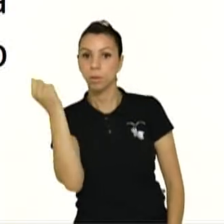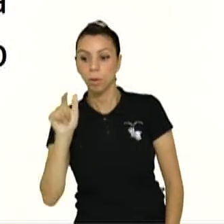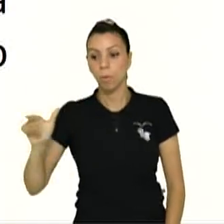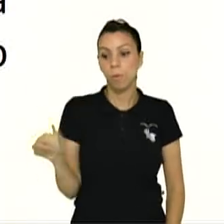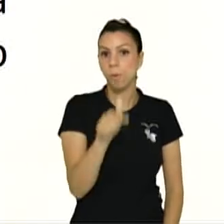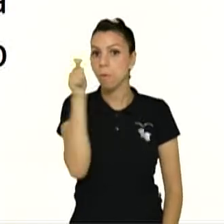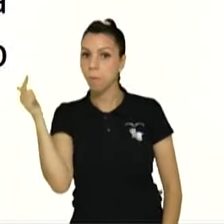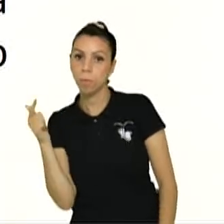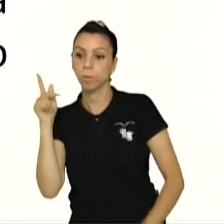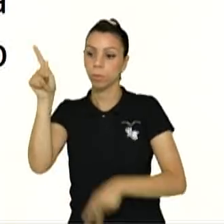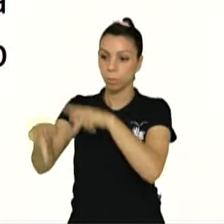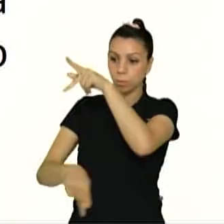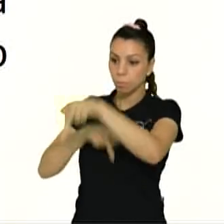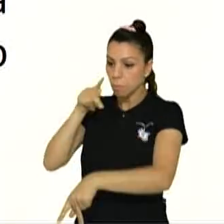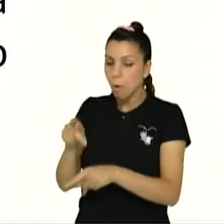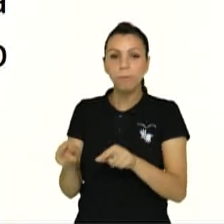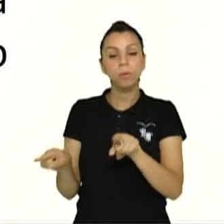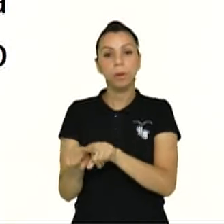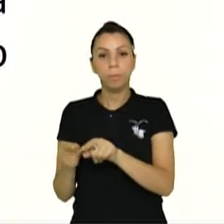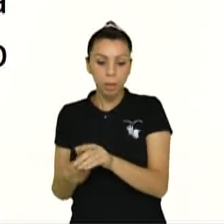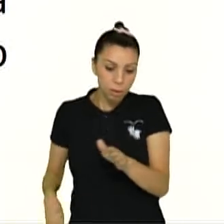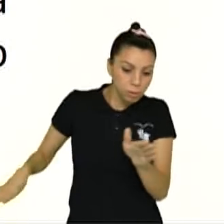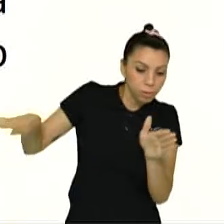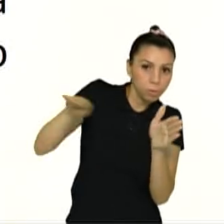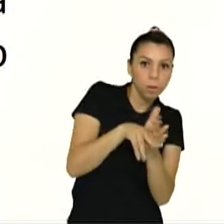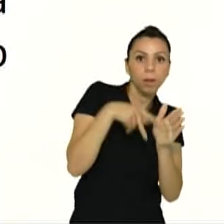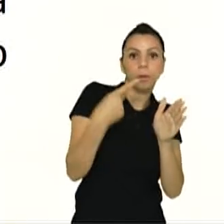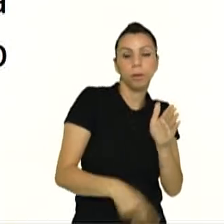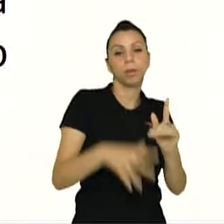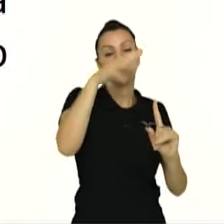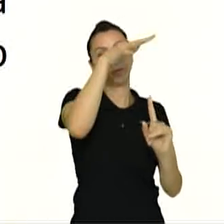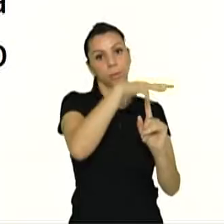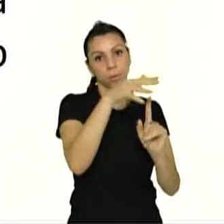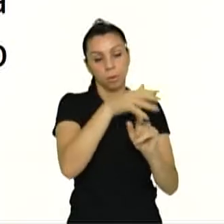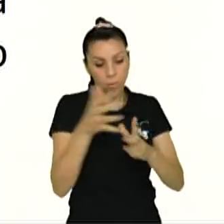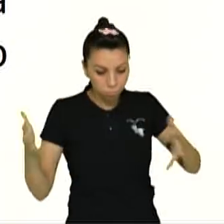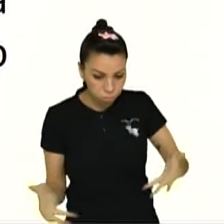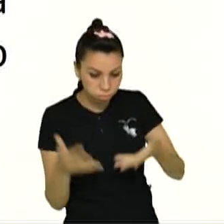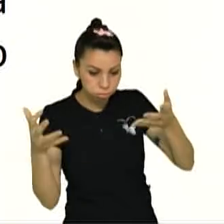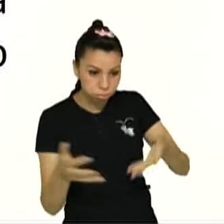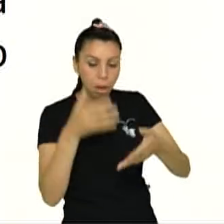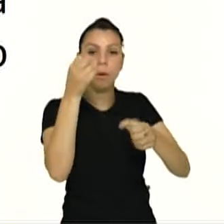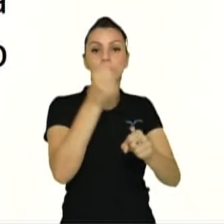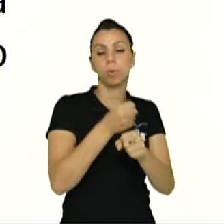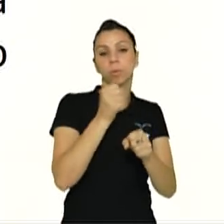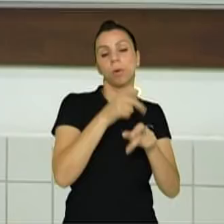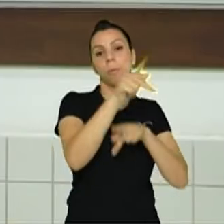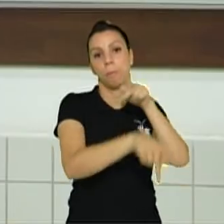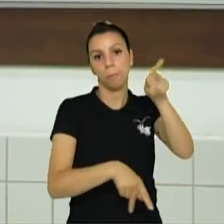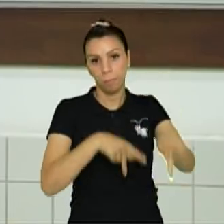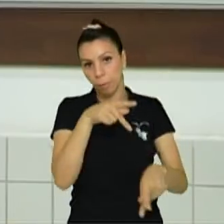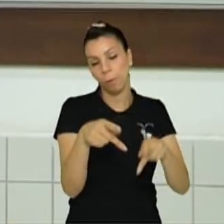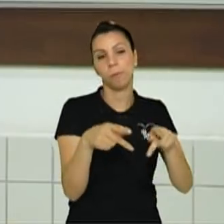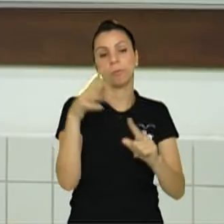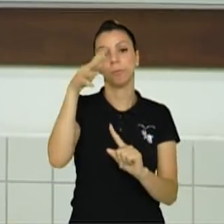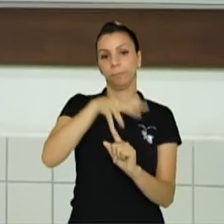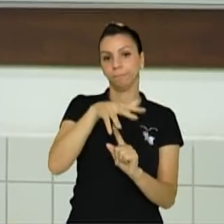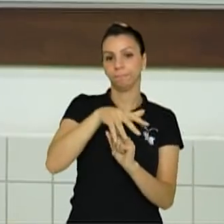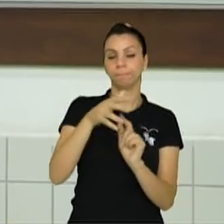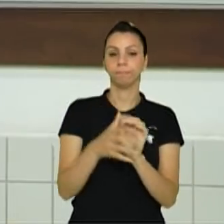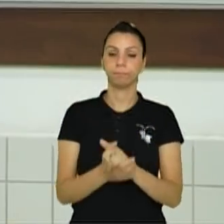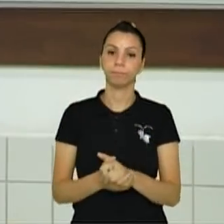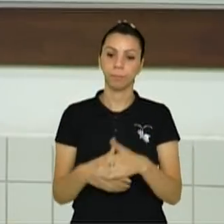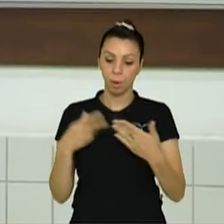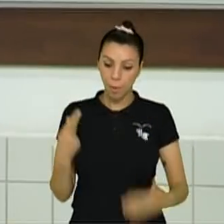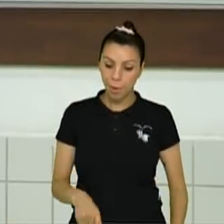estabeleceram e contribuíram para a construção do povo paranaense, tá? E podemos dizer aqui, canal Aula